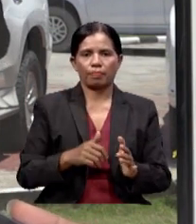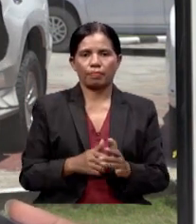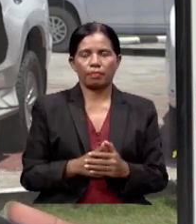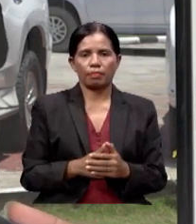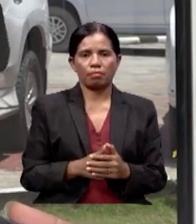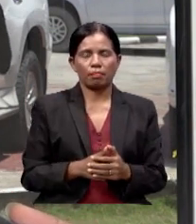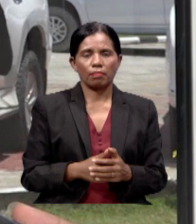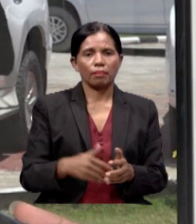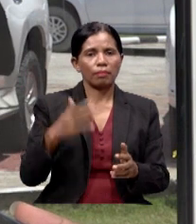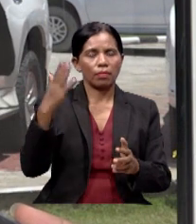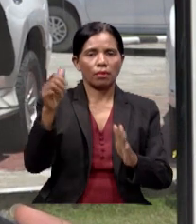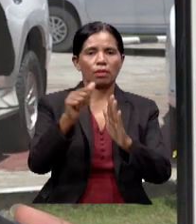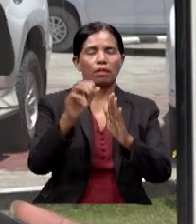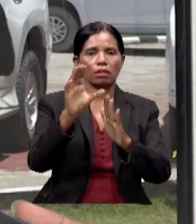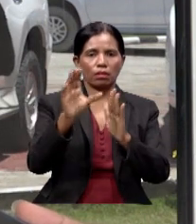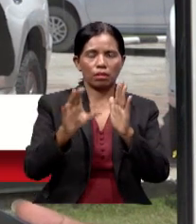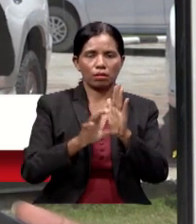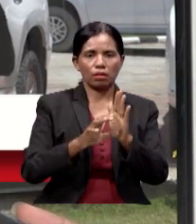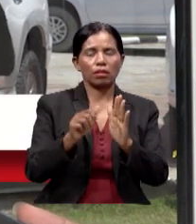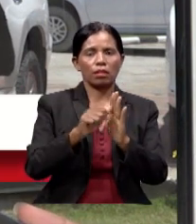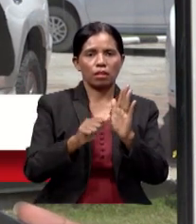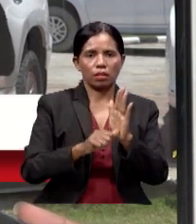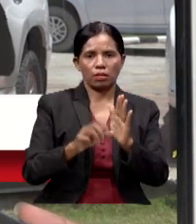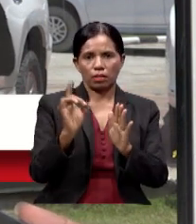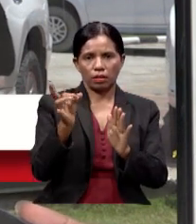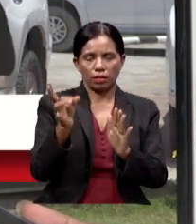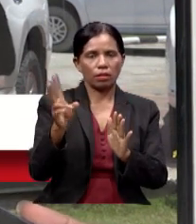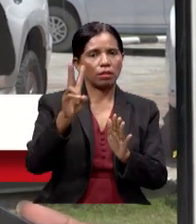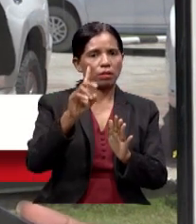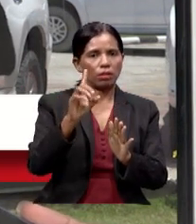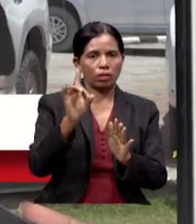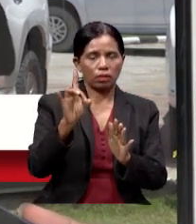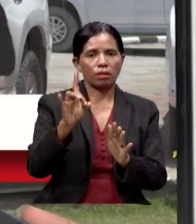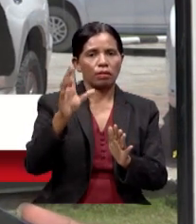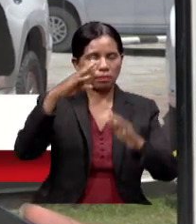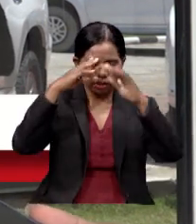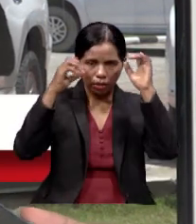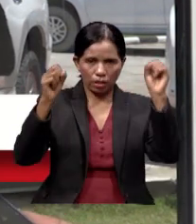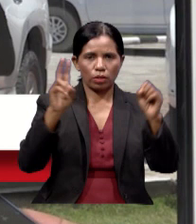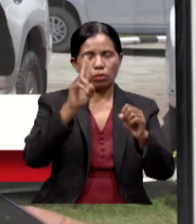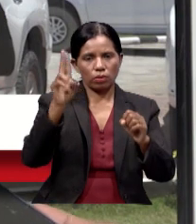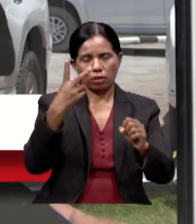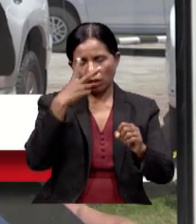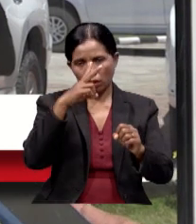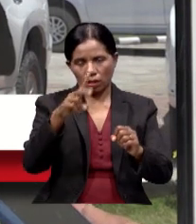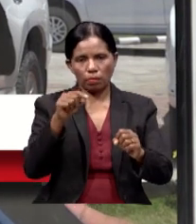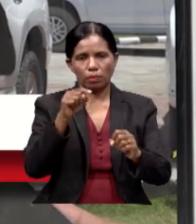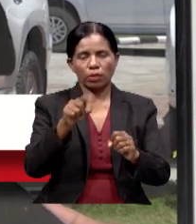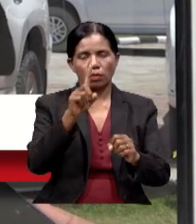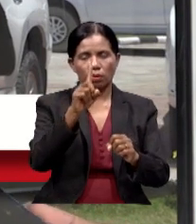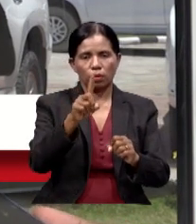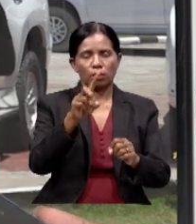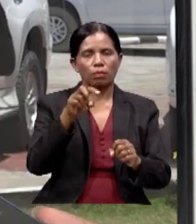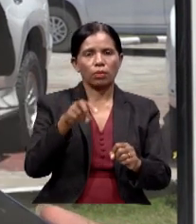95. E a Constituição, artigo 88, né, o presidente usa da Rumania Rede 1.2 e da